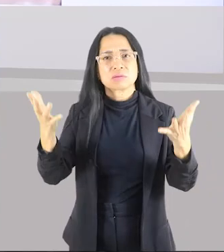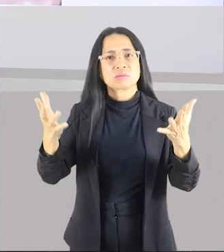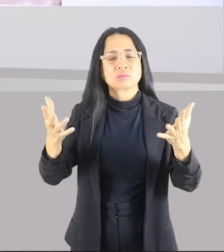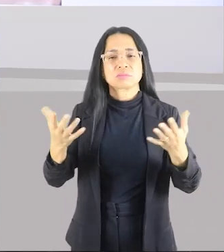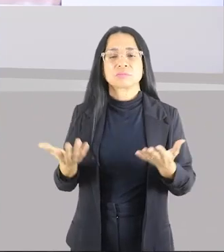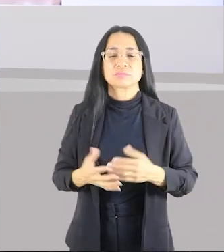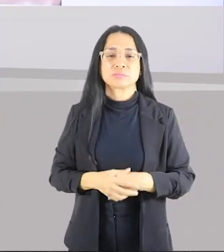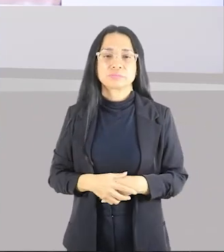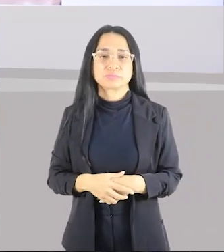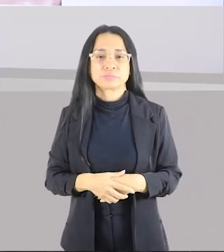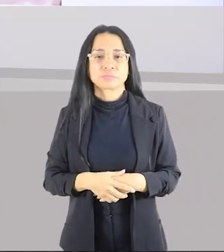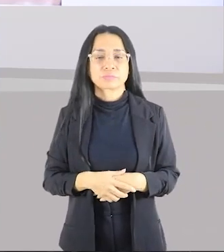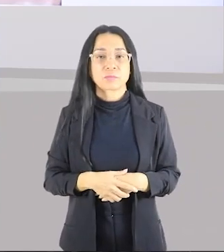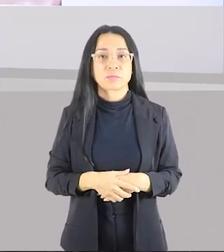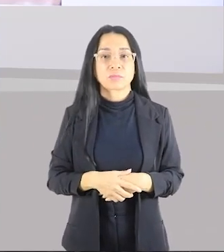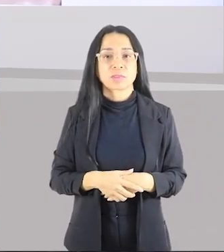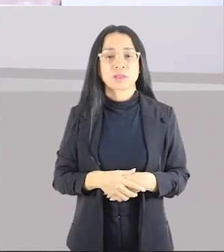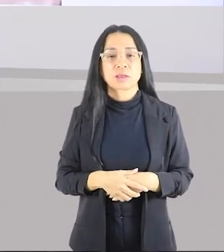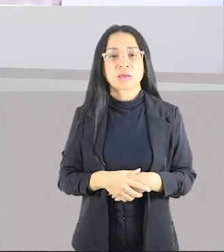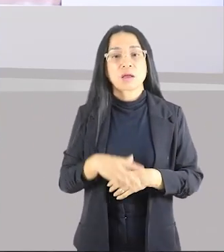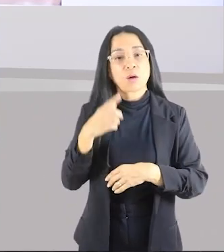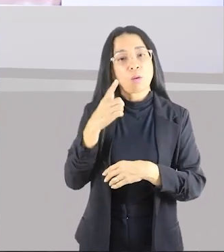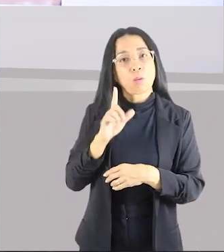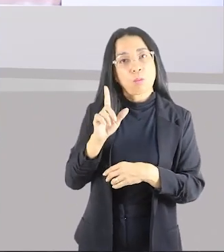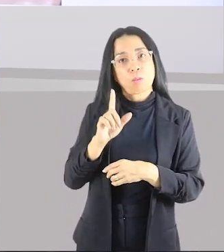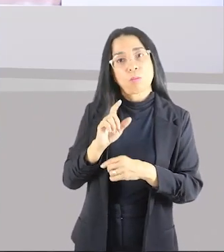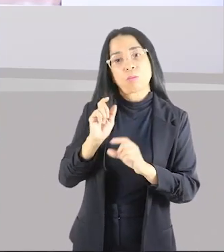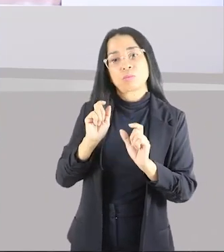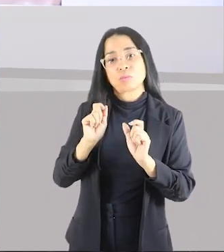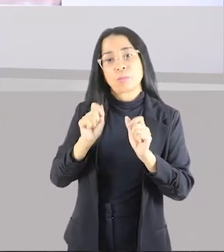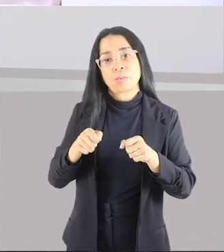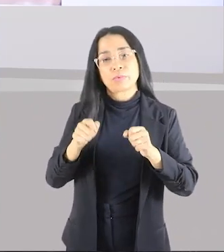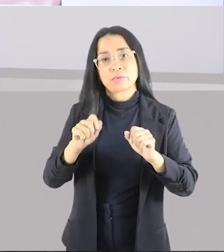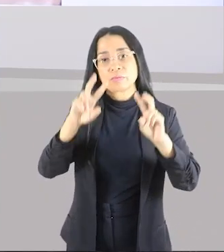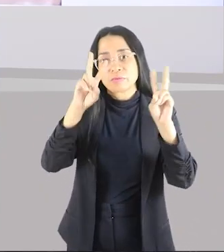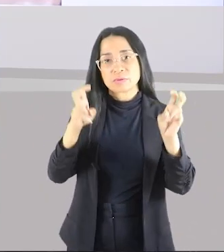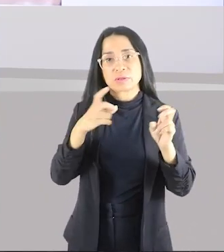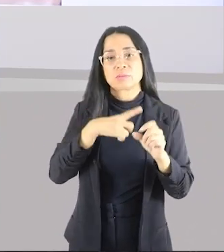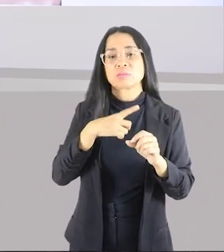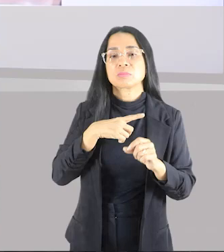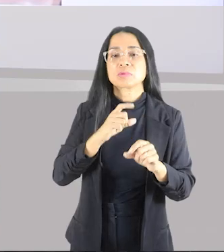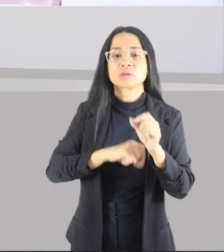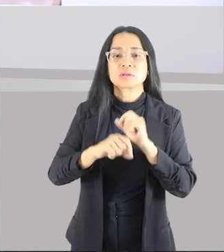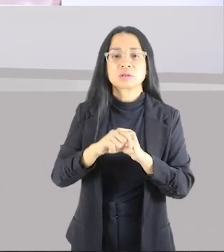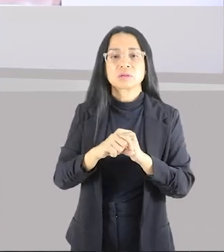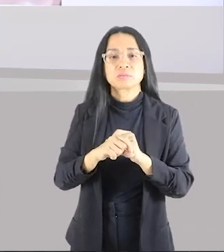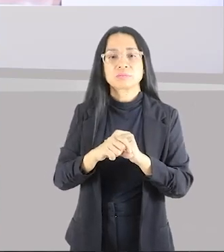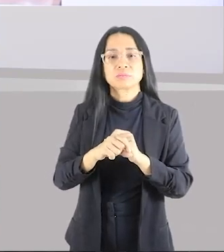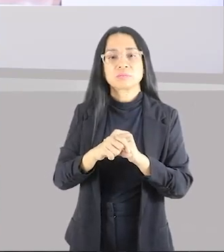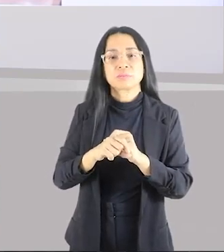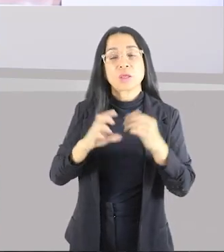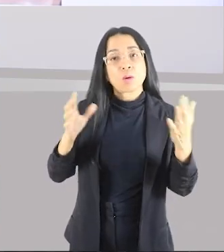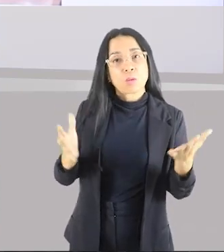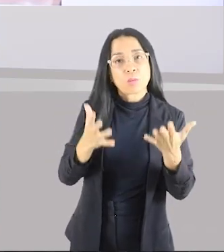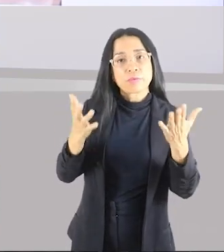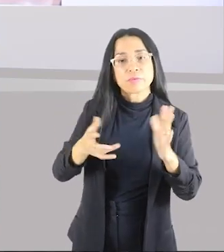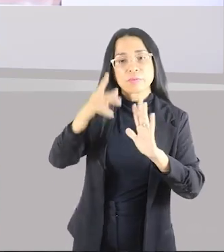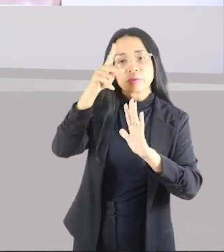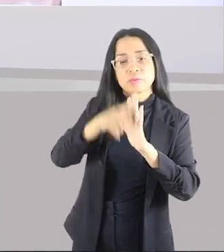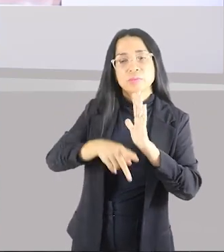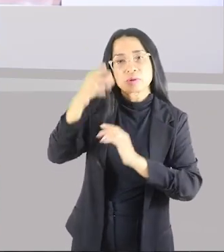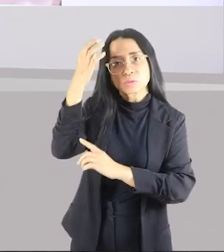e diversificada. Nós temos também um outro possível tema que pode cair, que é o incentivo a projetos culturais no